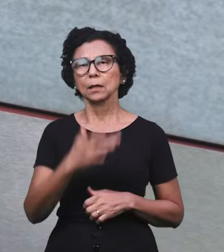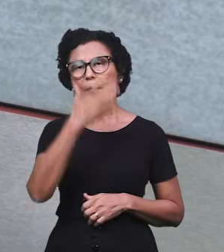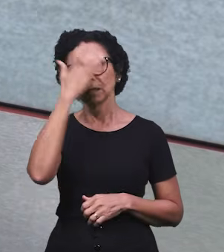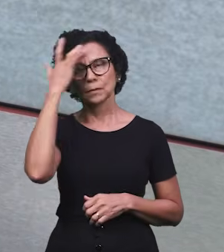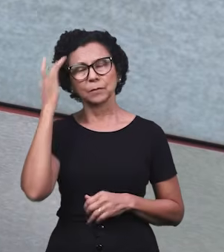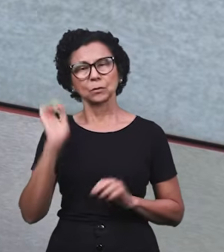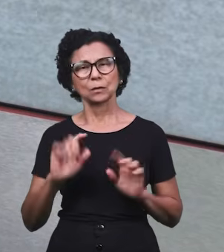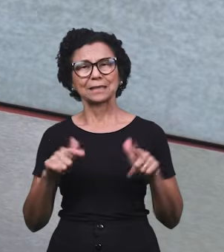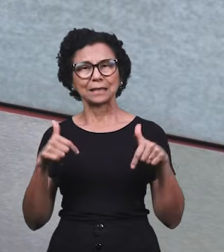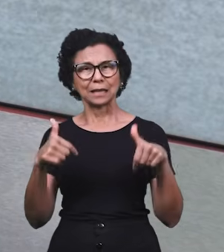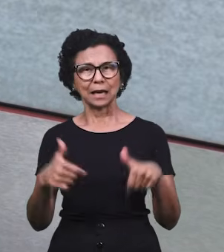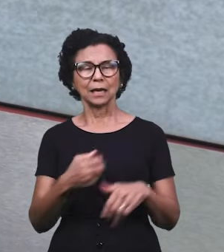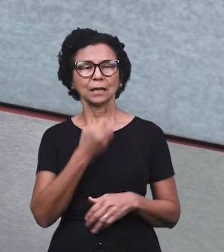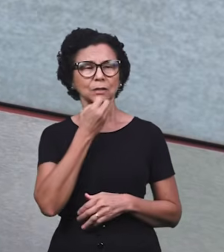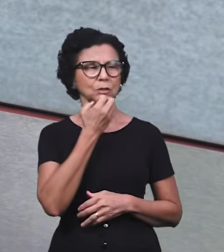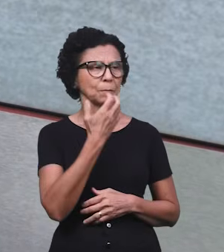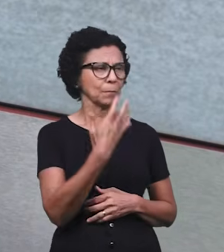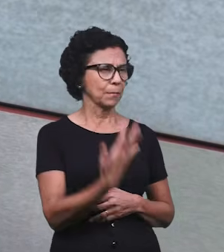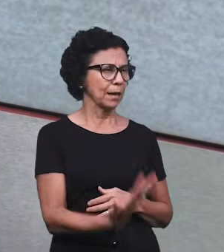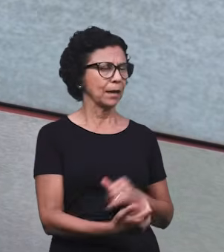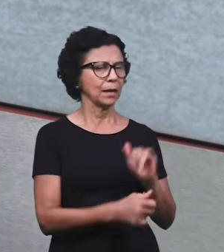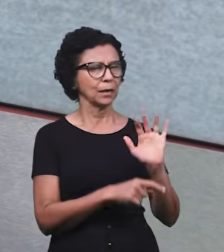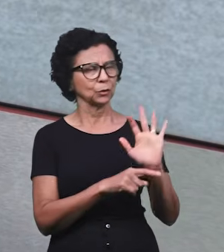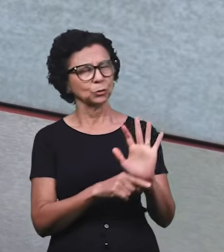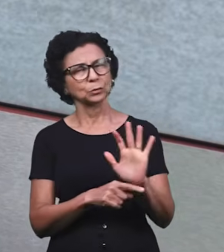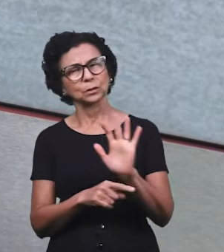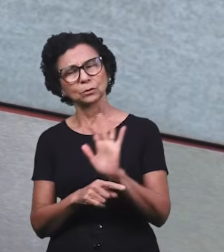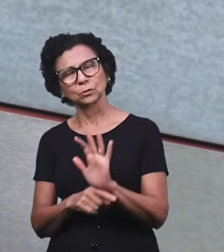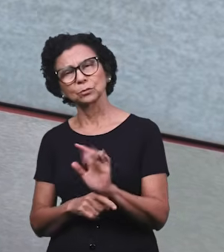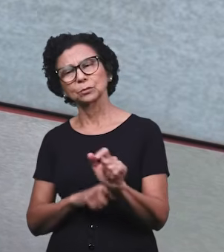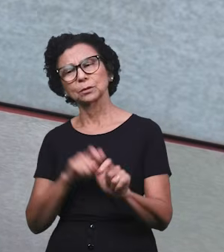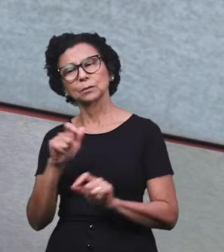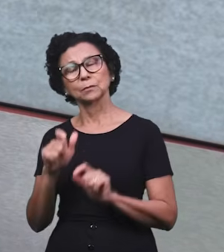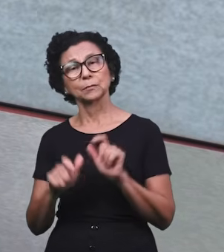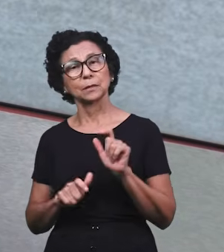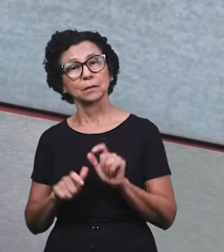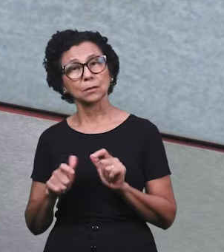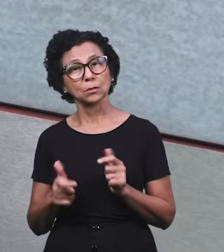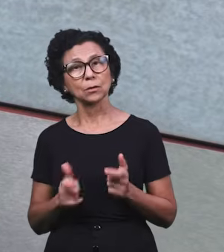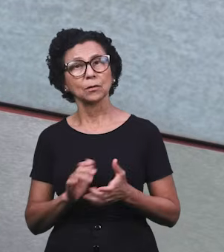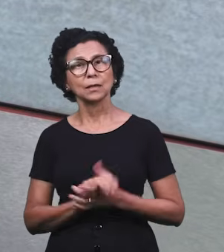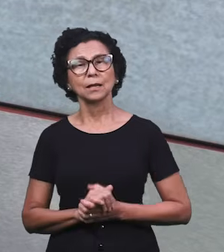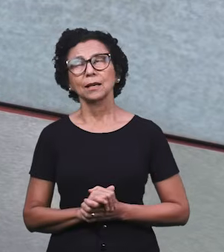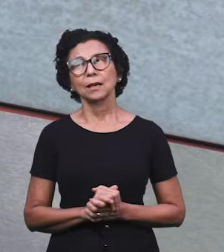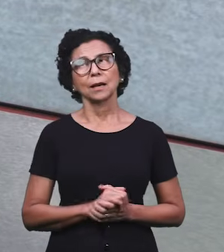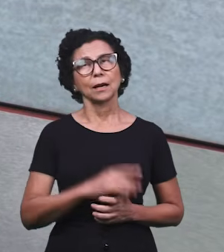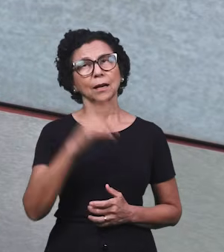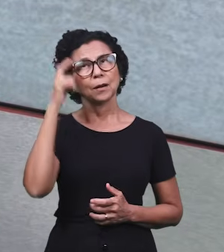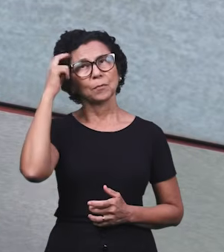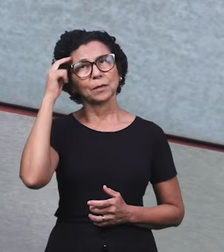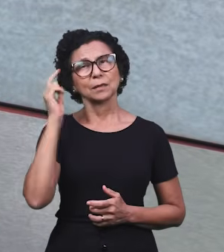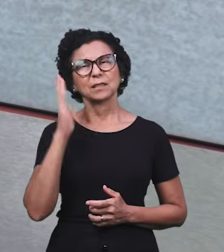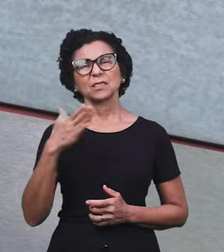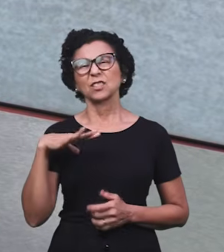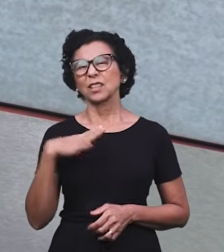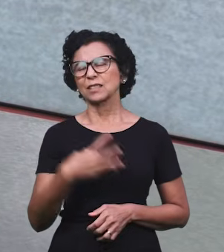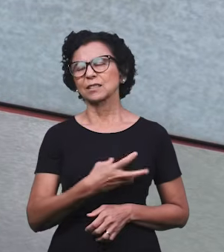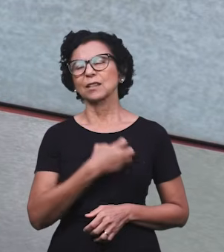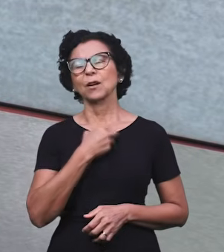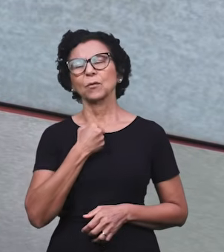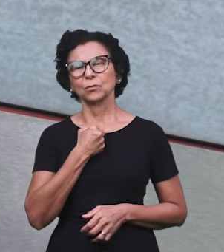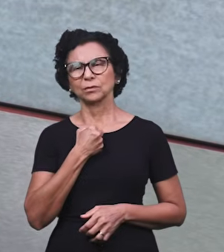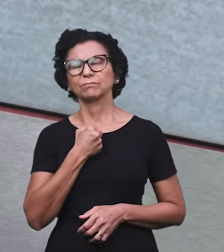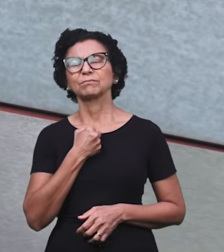bem, é preciso entender que as pessoas que fazem o bem, normalmente elas julgam terem alcançado a salvação em Jesus